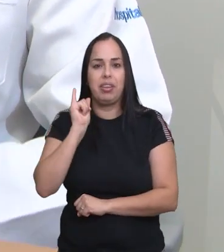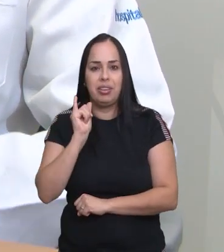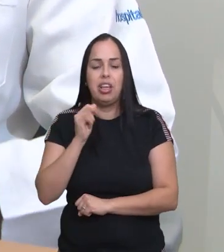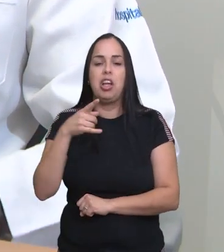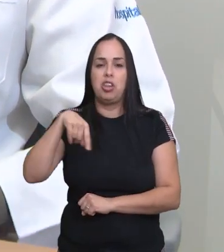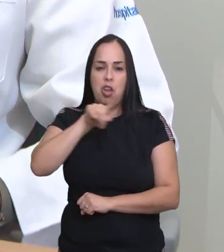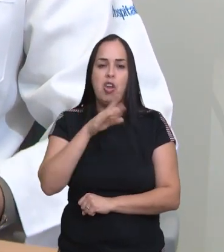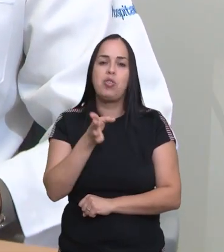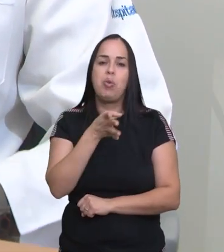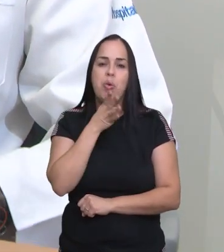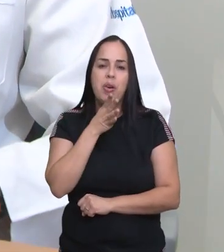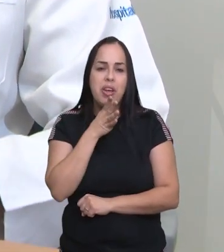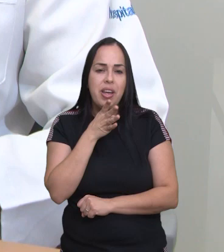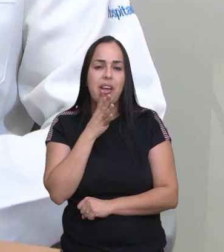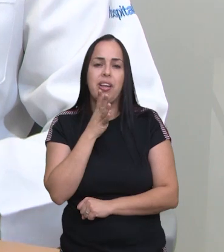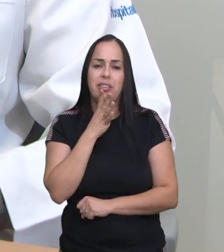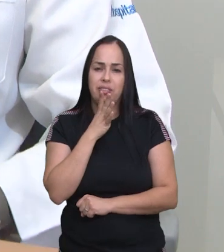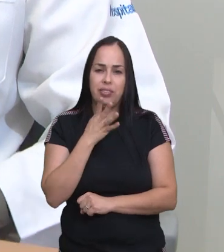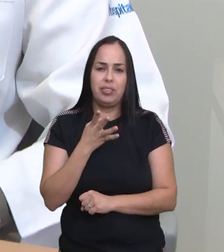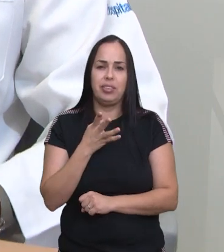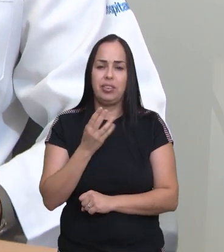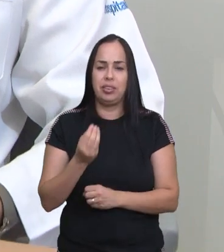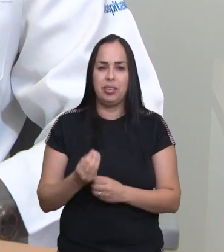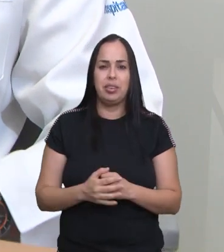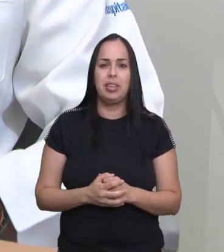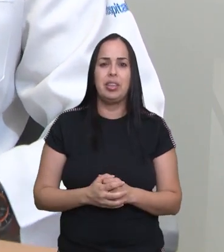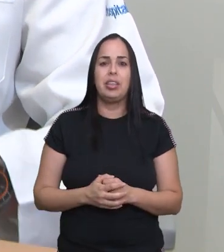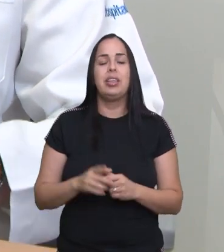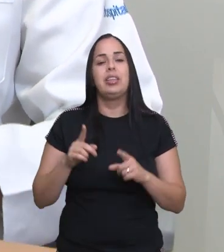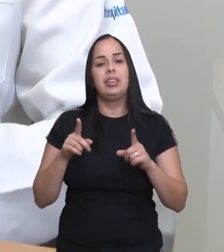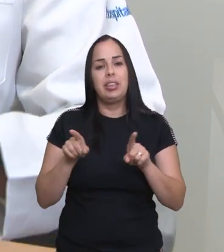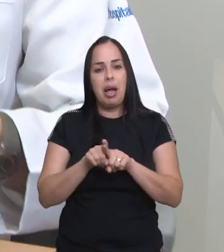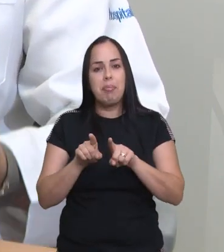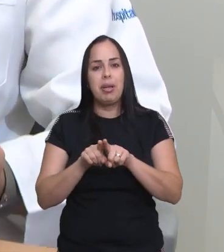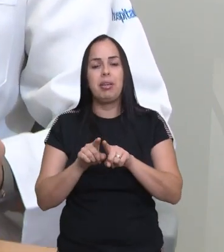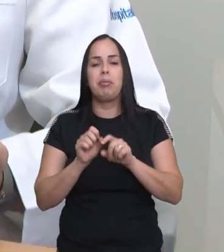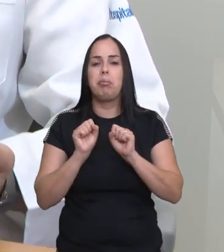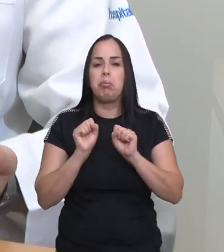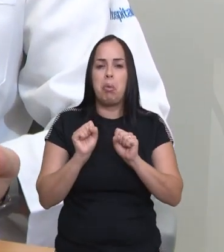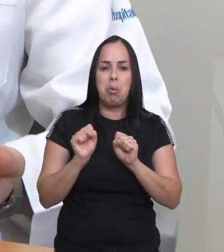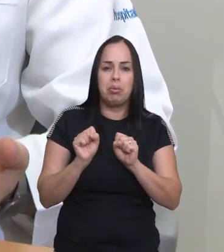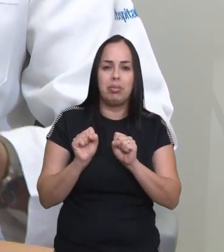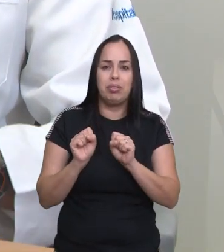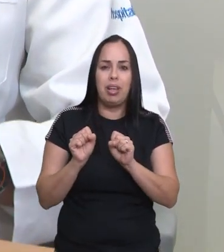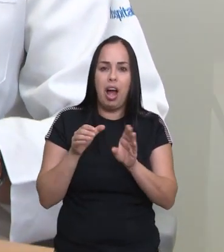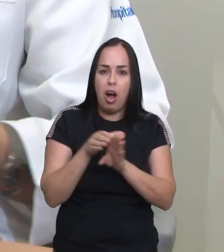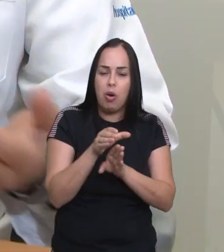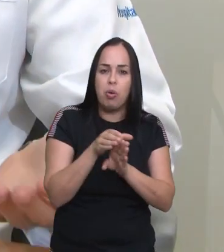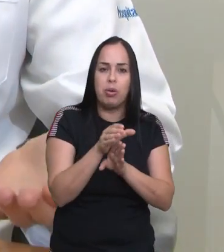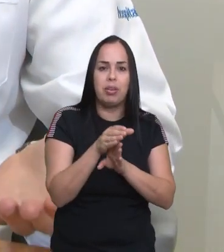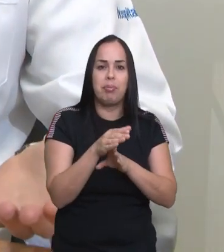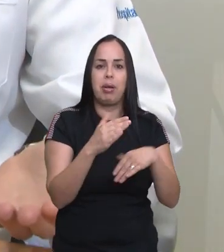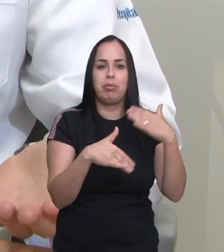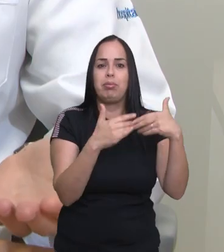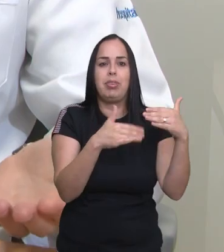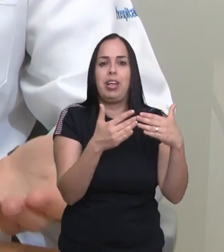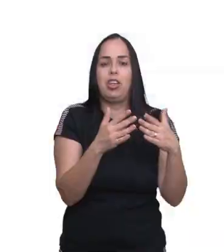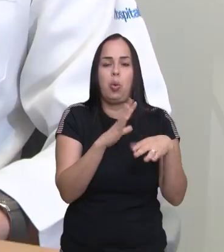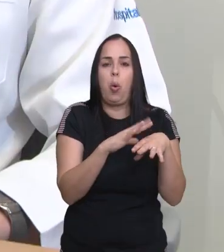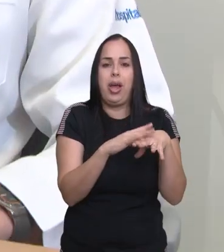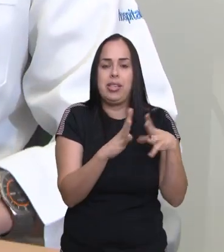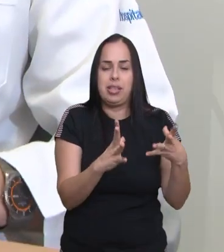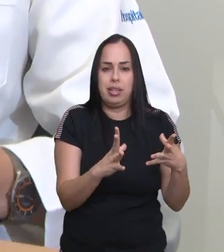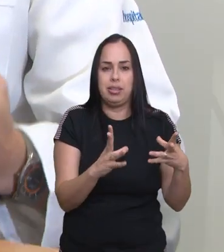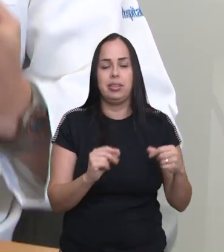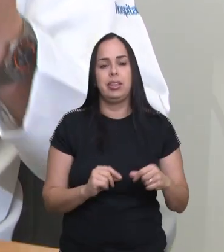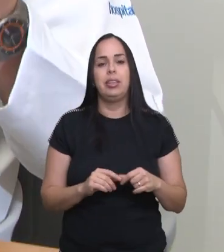a gente conhece os fatores de risco, ou pelo menos a maioria dos fatores de risco, e a gente consegue intervir nesses fatores para que as pessoas não desenvolvam a doença.